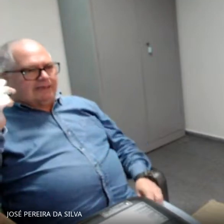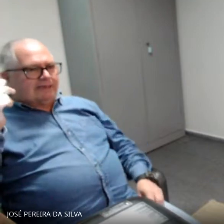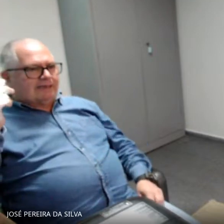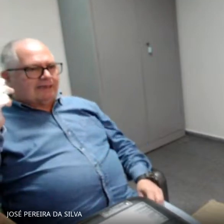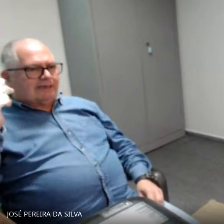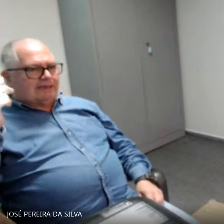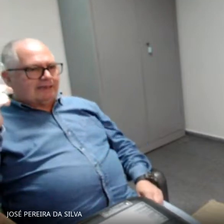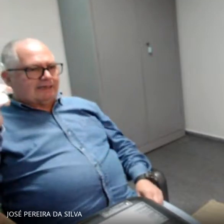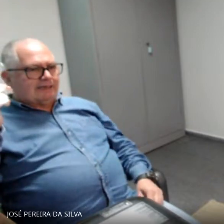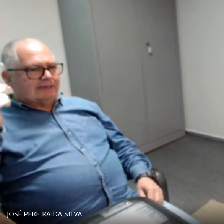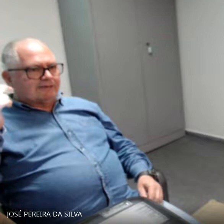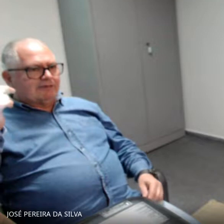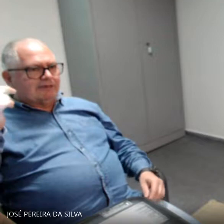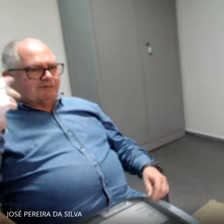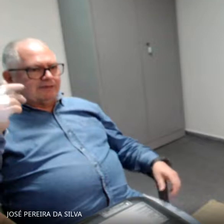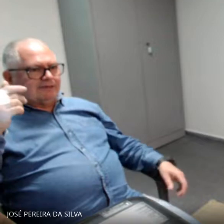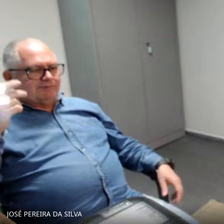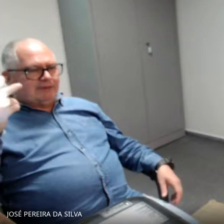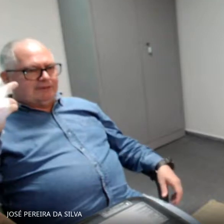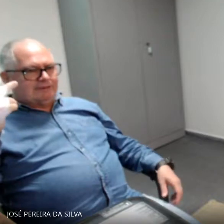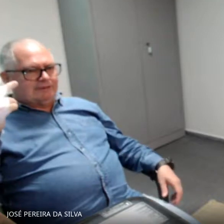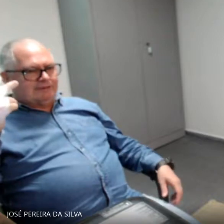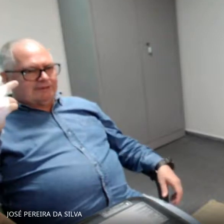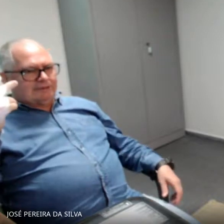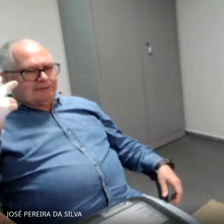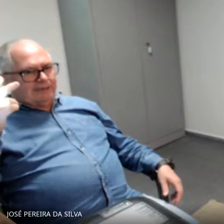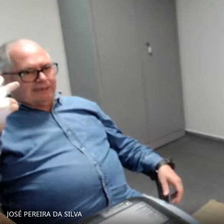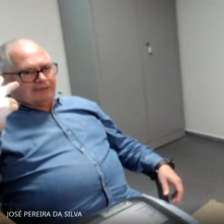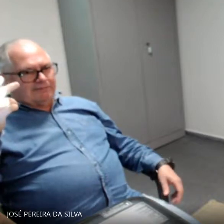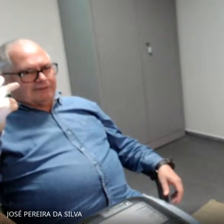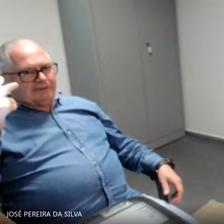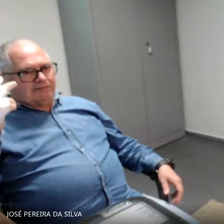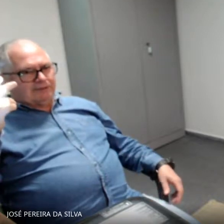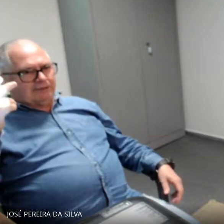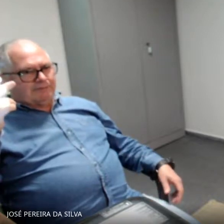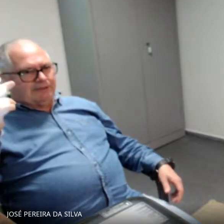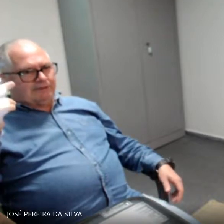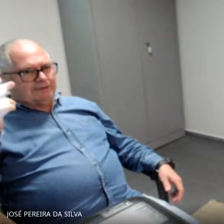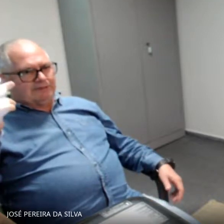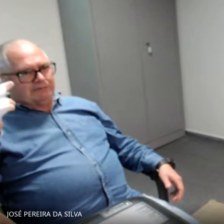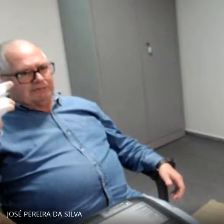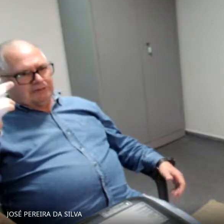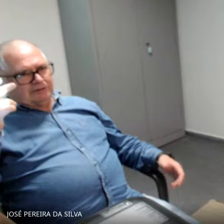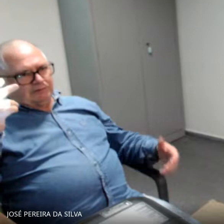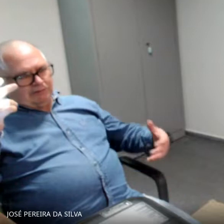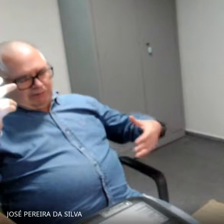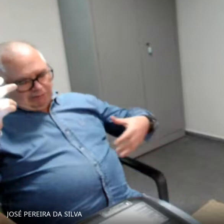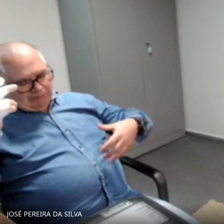Aí a questão que eles estão fazendo experiências, que querem criar até uma vacina, onde que eles tiram